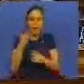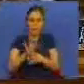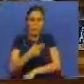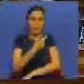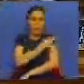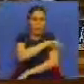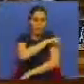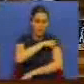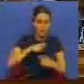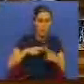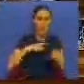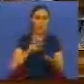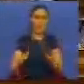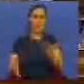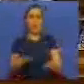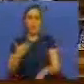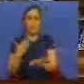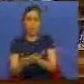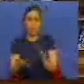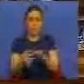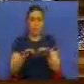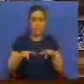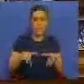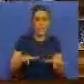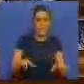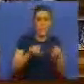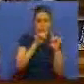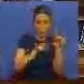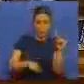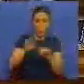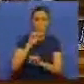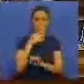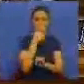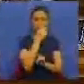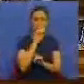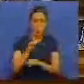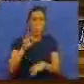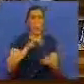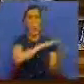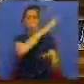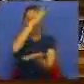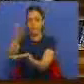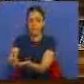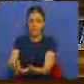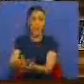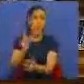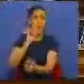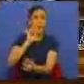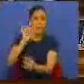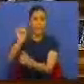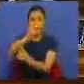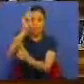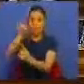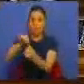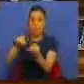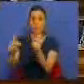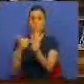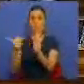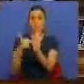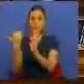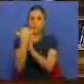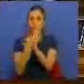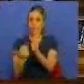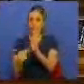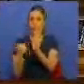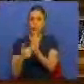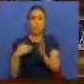vacinas que fomos propondo relativamente ao cancro do conduto, a prevenar até à questão, à magna questão, da lista de espera em que